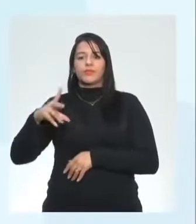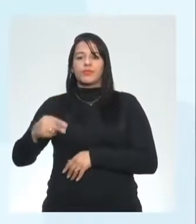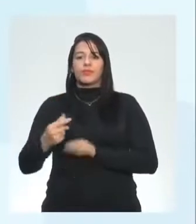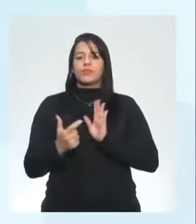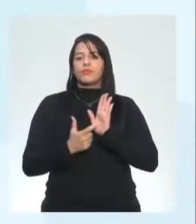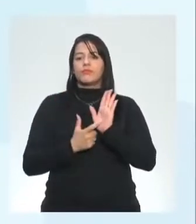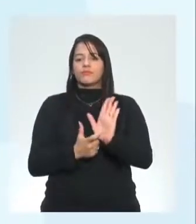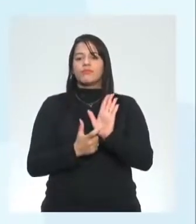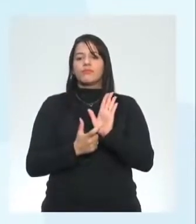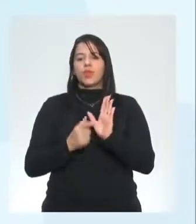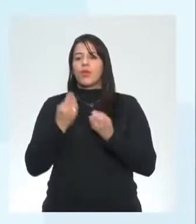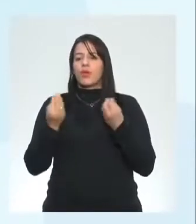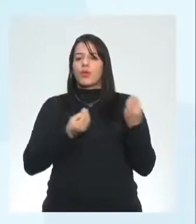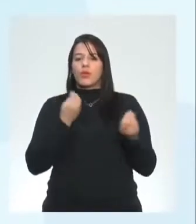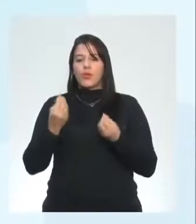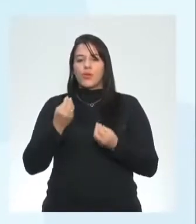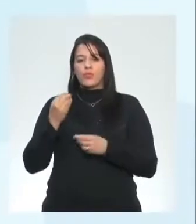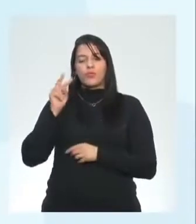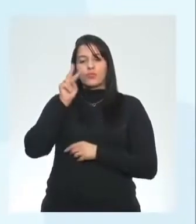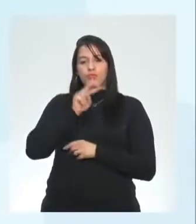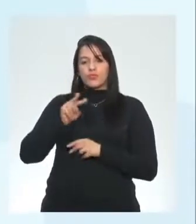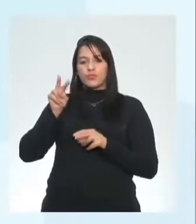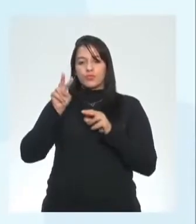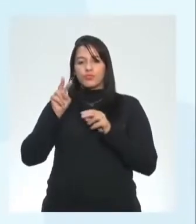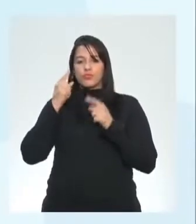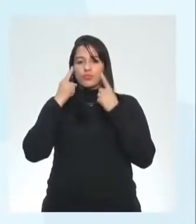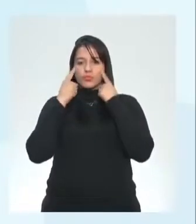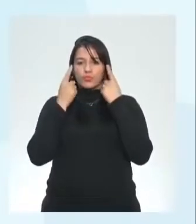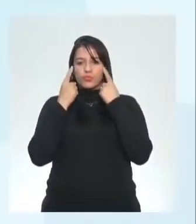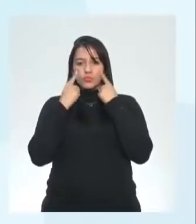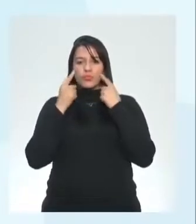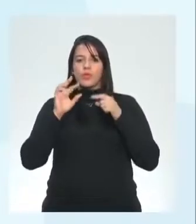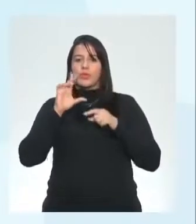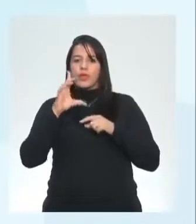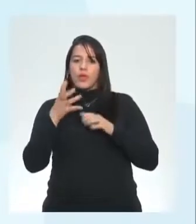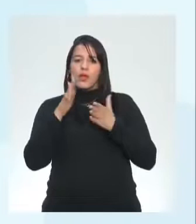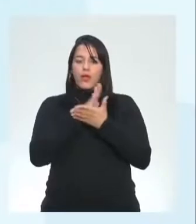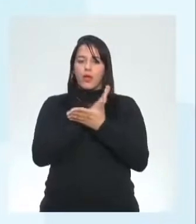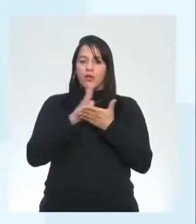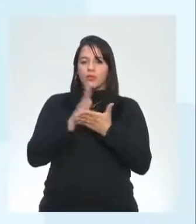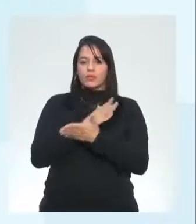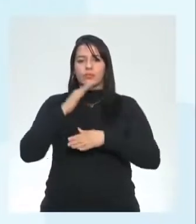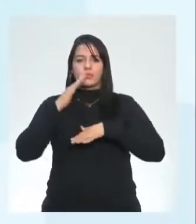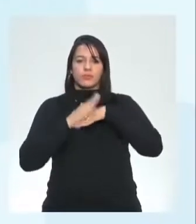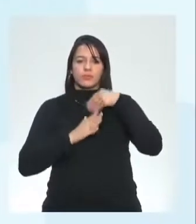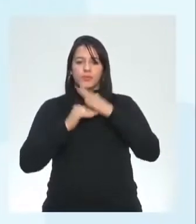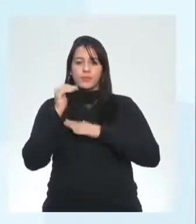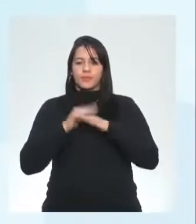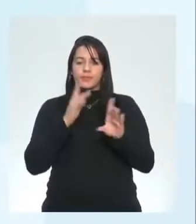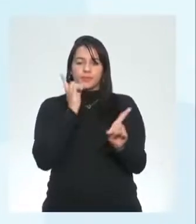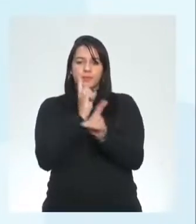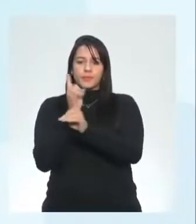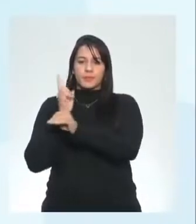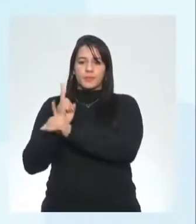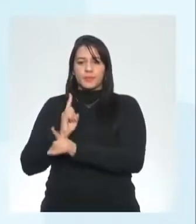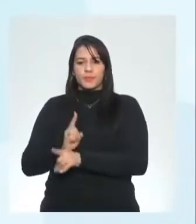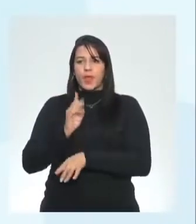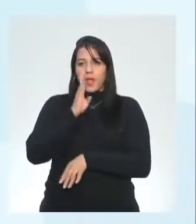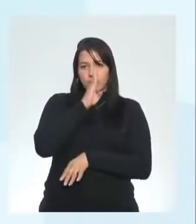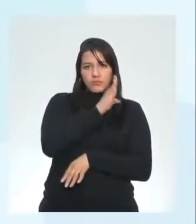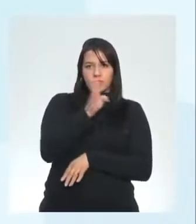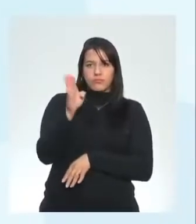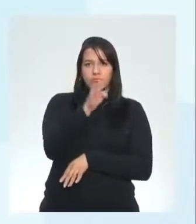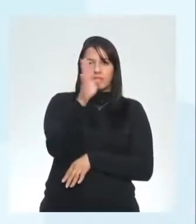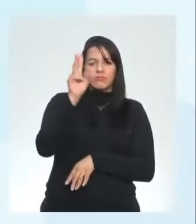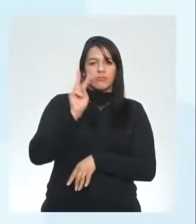apresentavam olhos, né, mas esses olhos, na verdade, eram apenas algumas cavidades que tinham a habilidade de detectar a direção da luz.